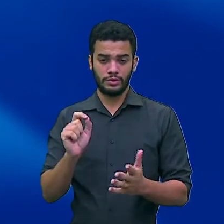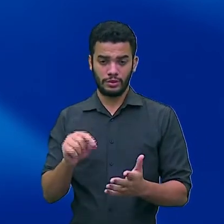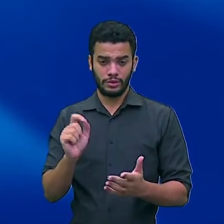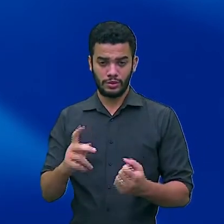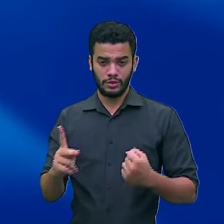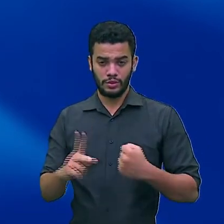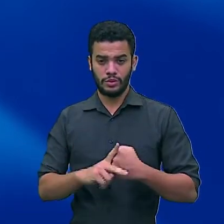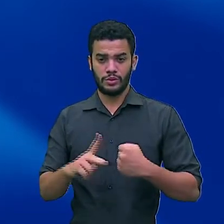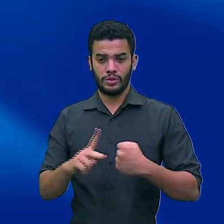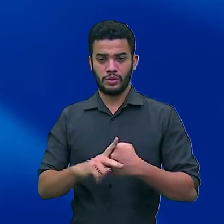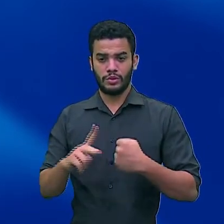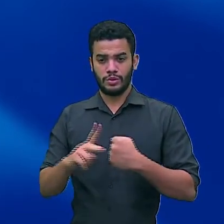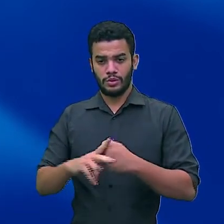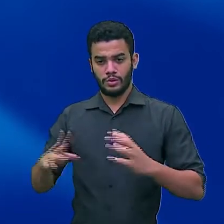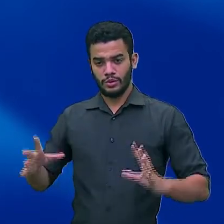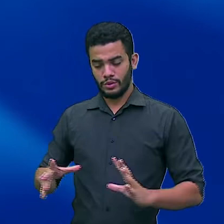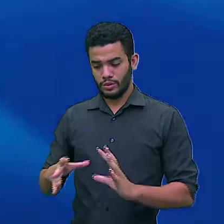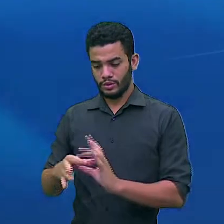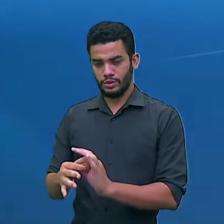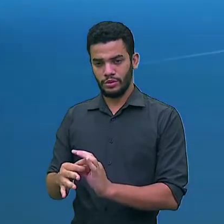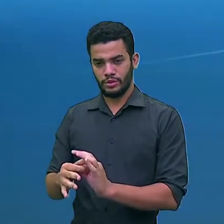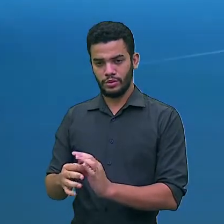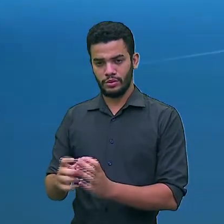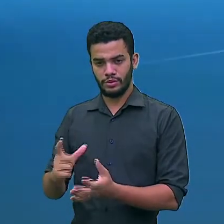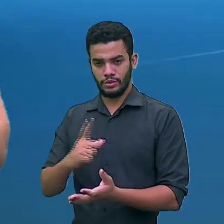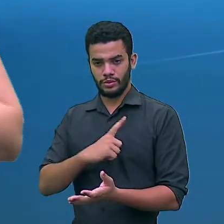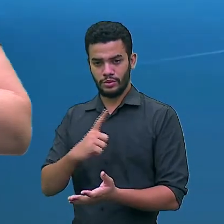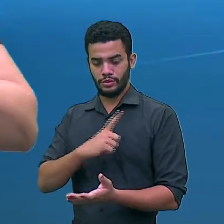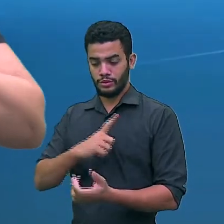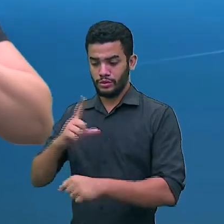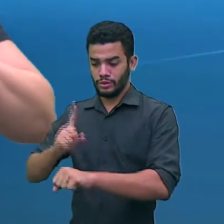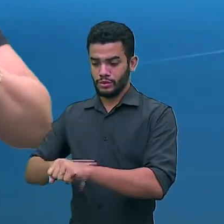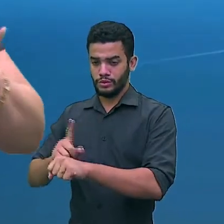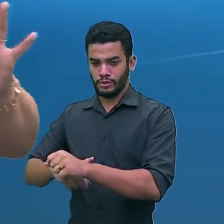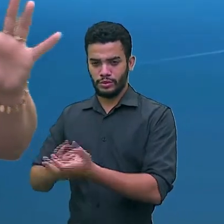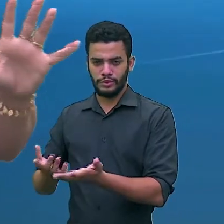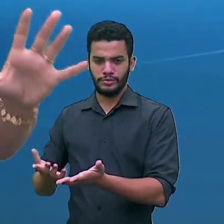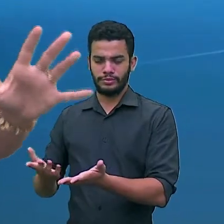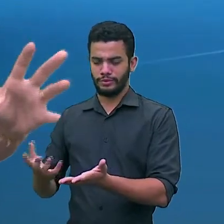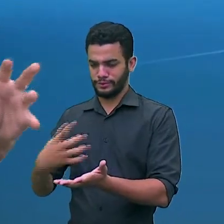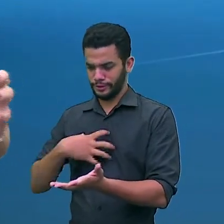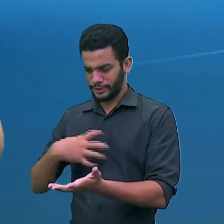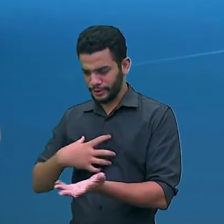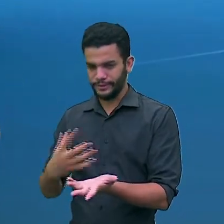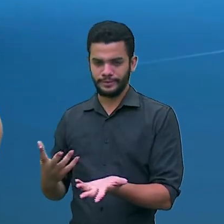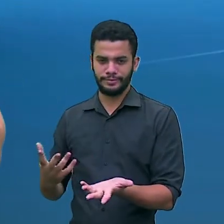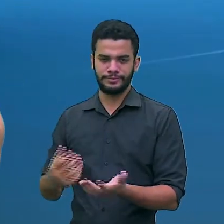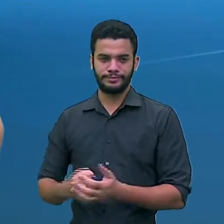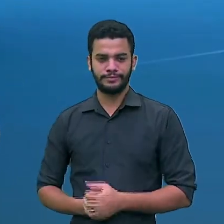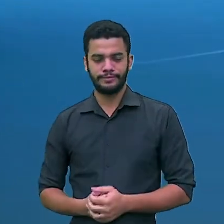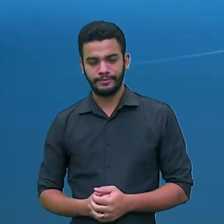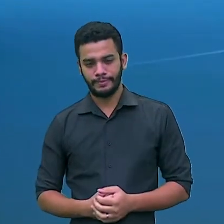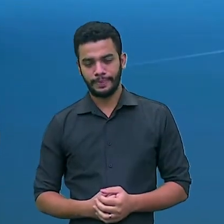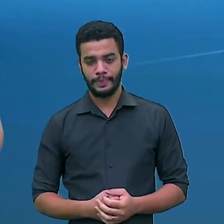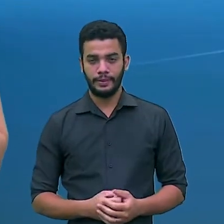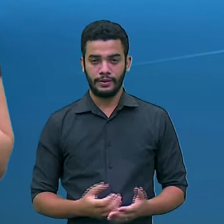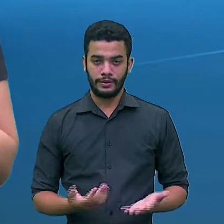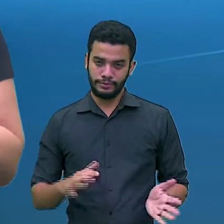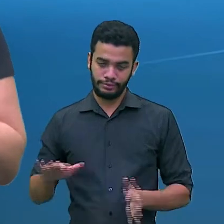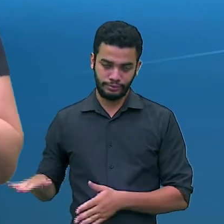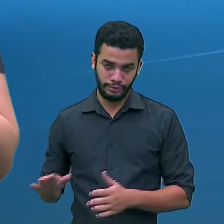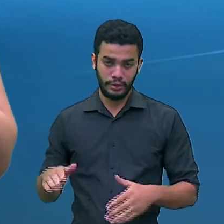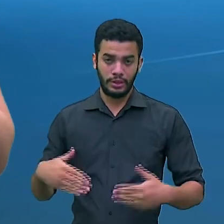ao estado, ao momento aí. Bem, nós já falamos algumas informações que são muito importantes